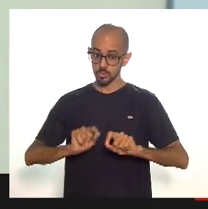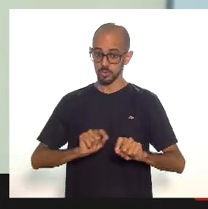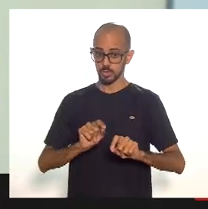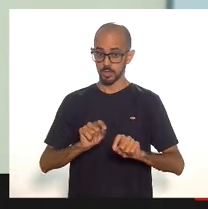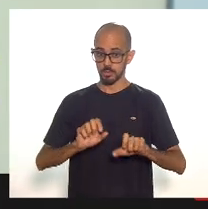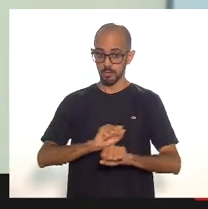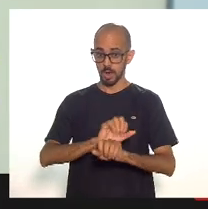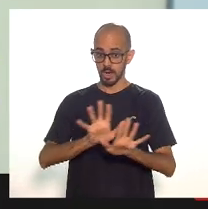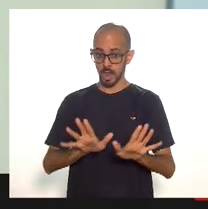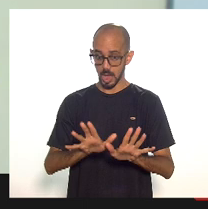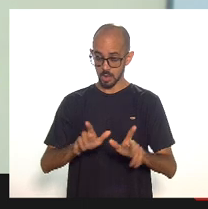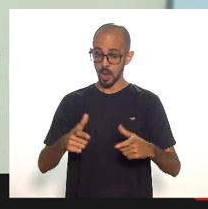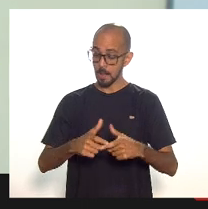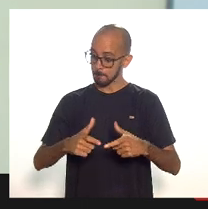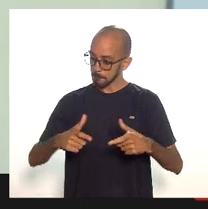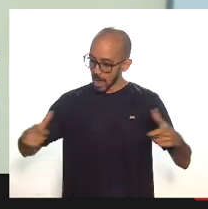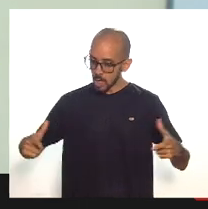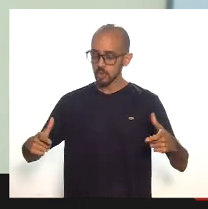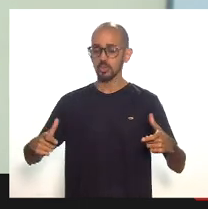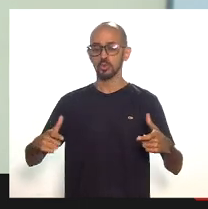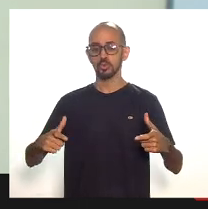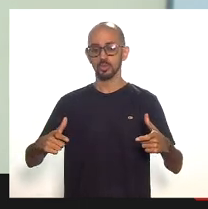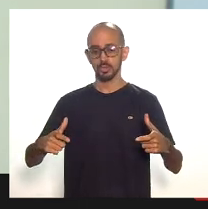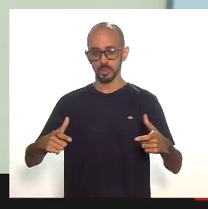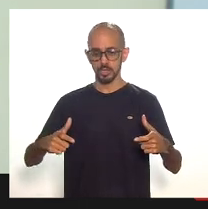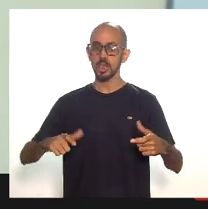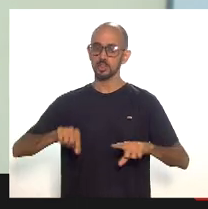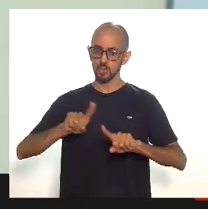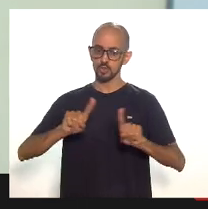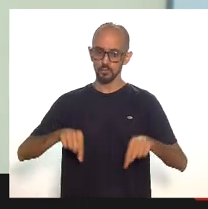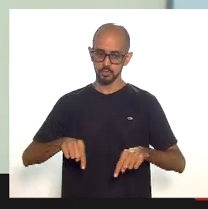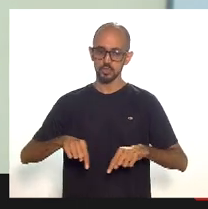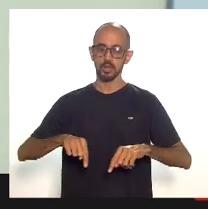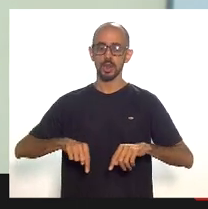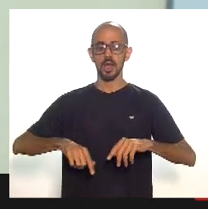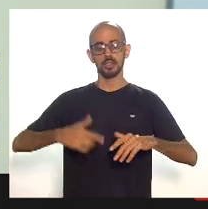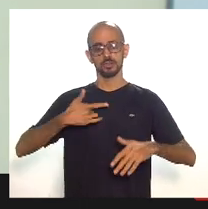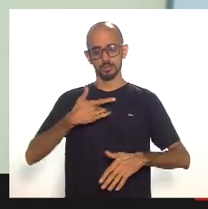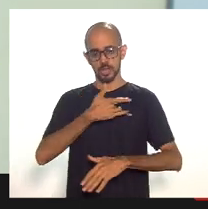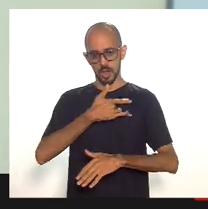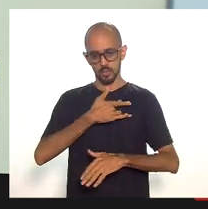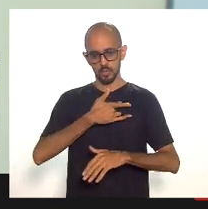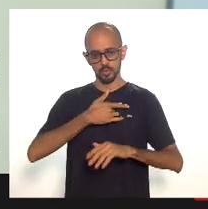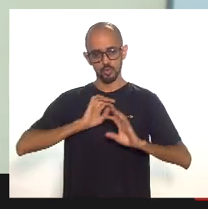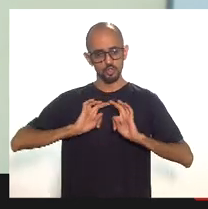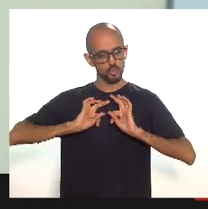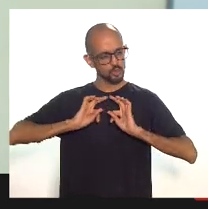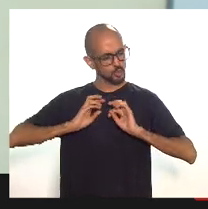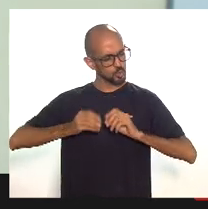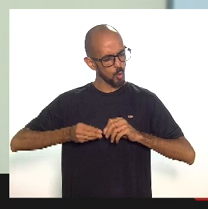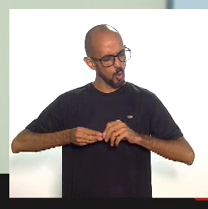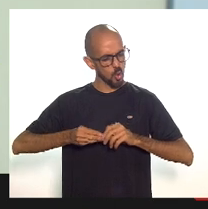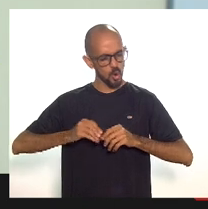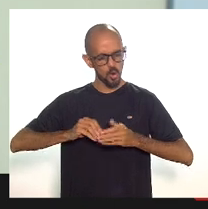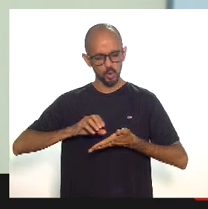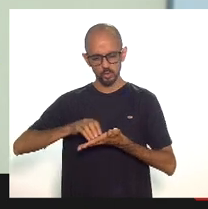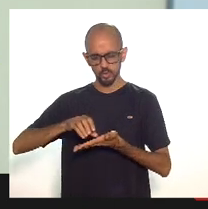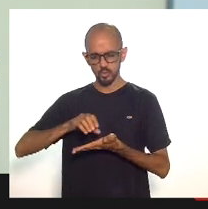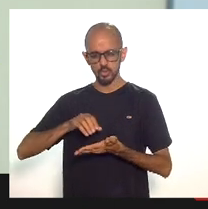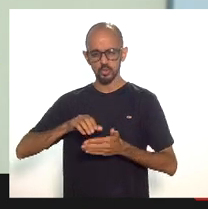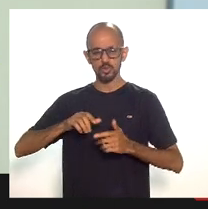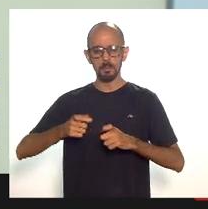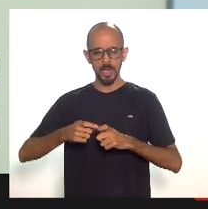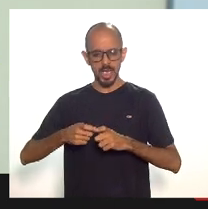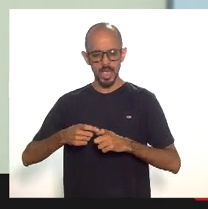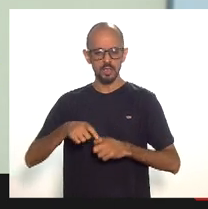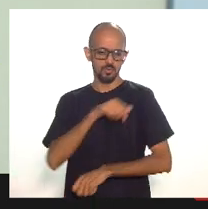a maioria esmagadora dos servidores da saúde, de todas as categorias,